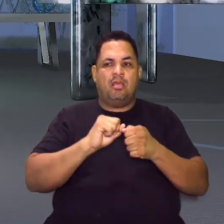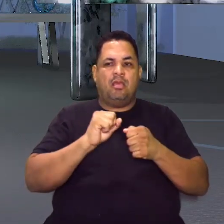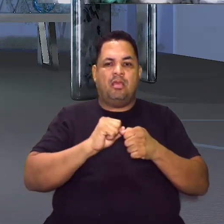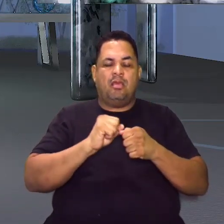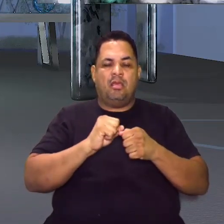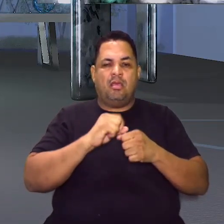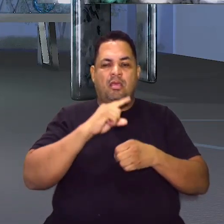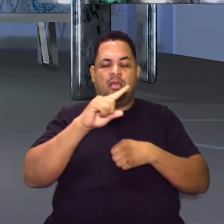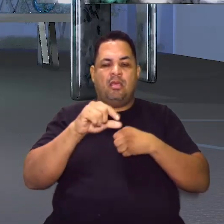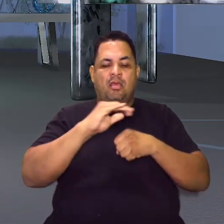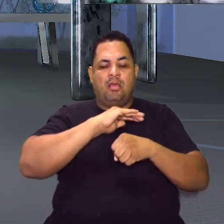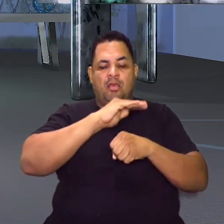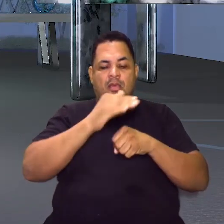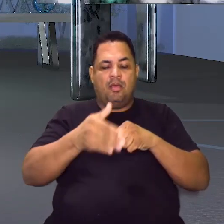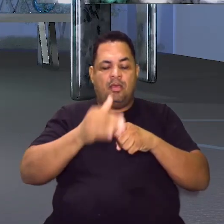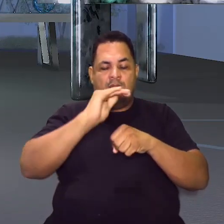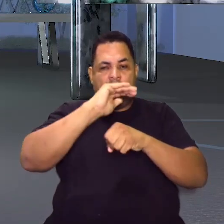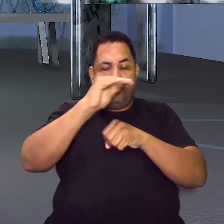a distribuição eletrônica,